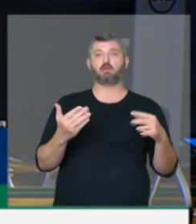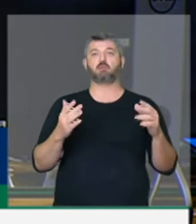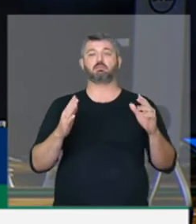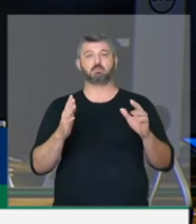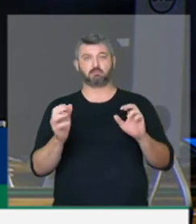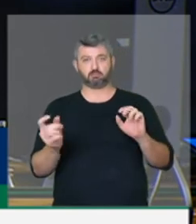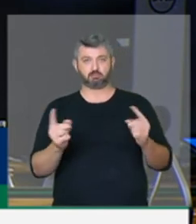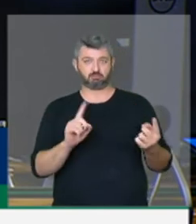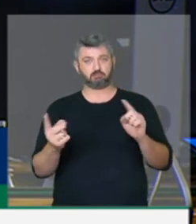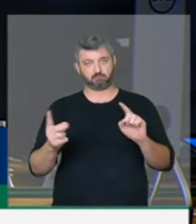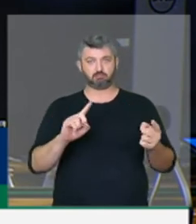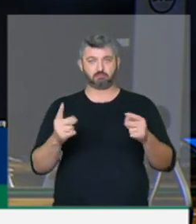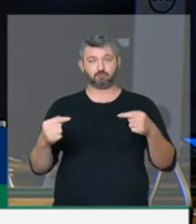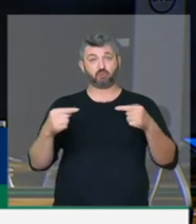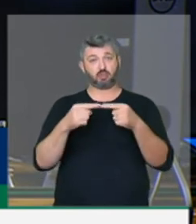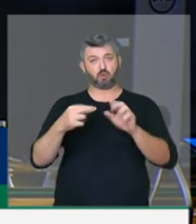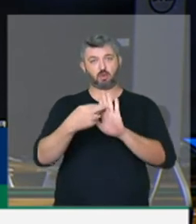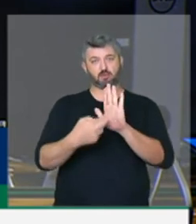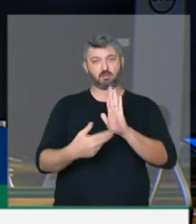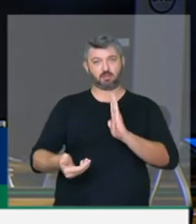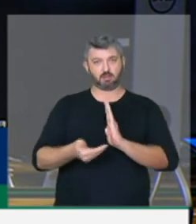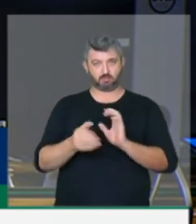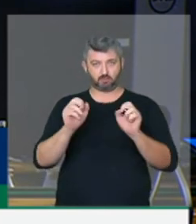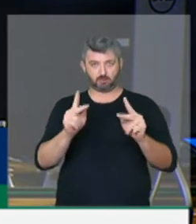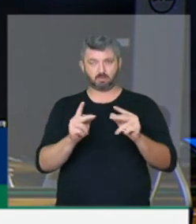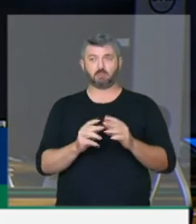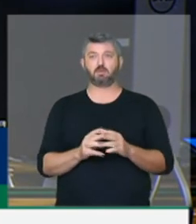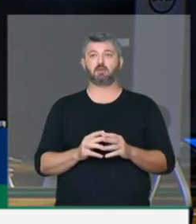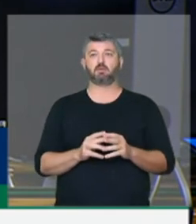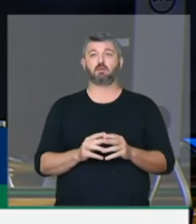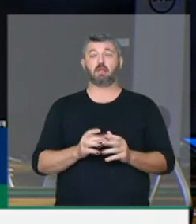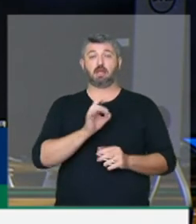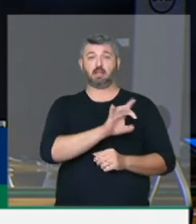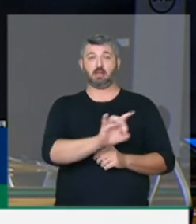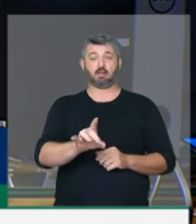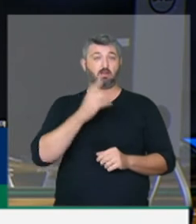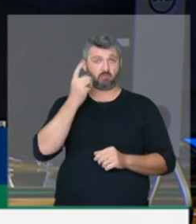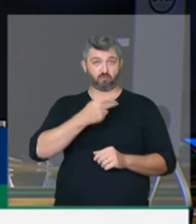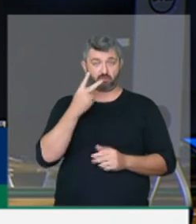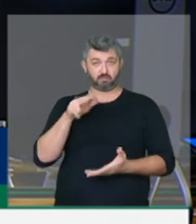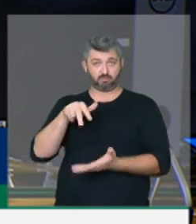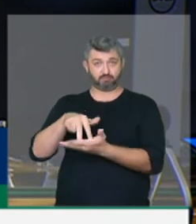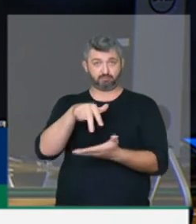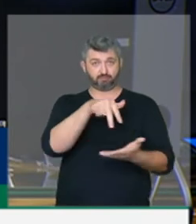ou contra nos termos regimentais. A intervenção de cada parlamentar